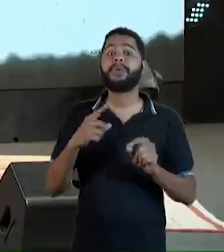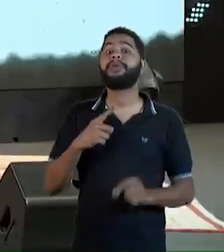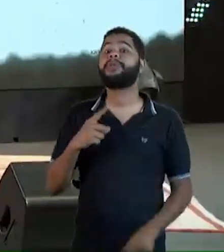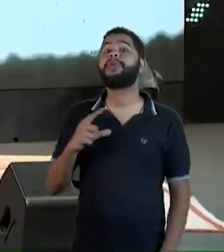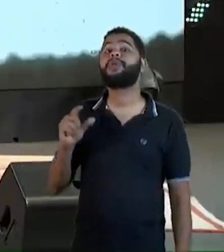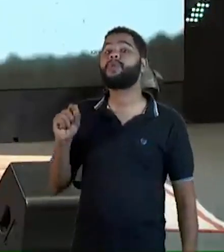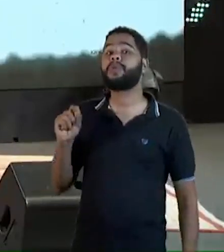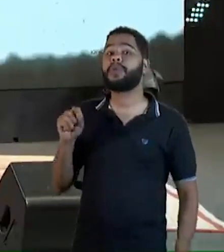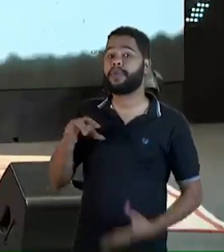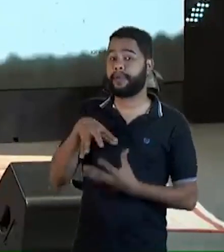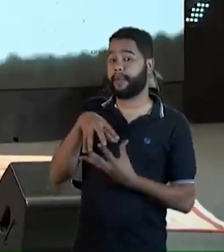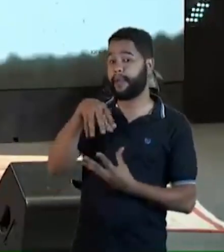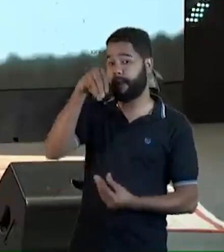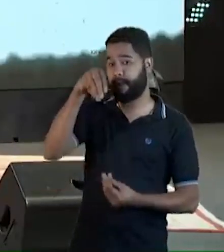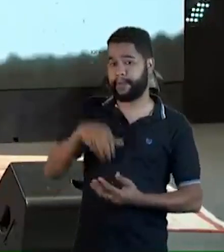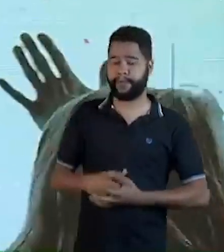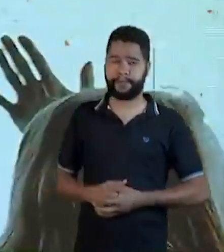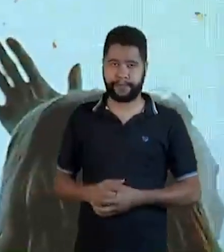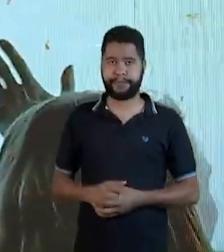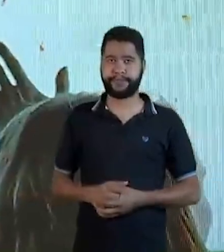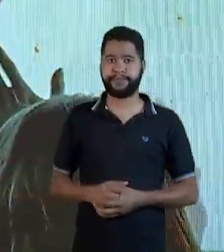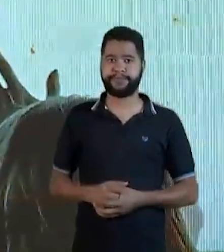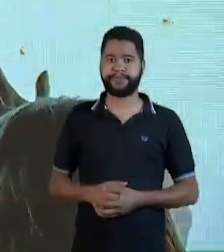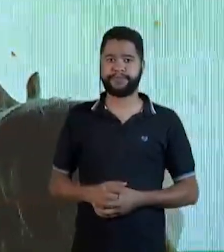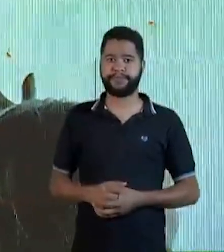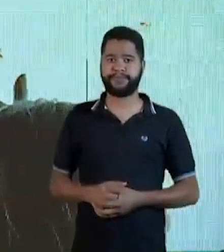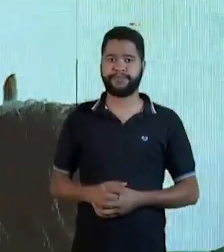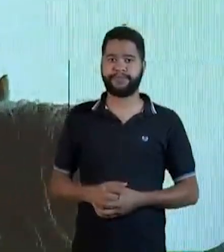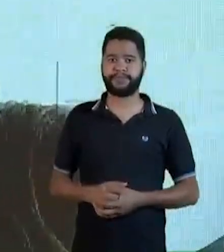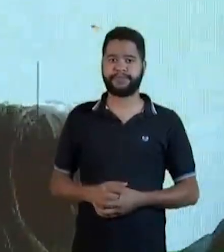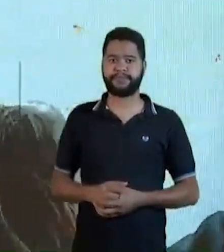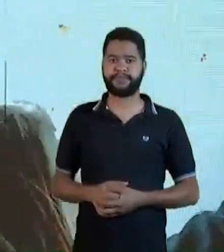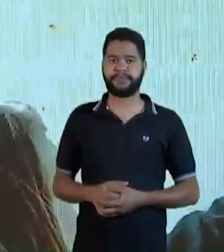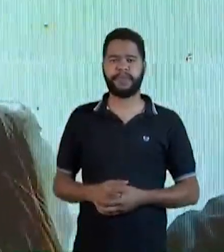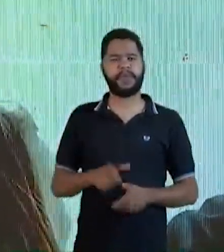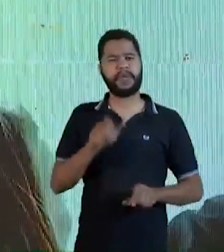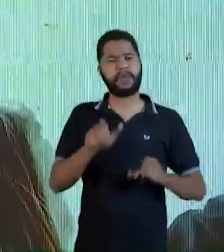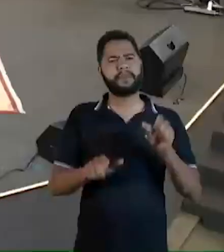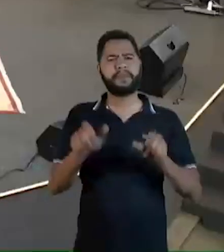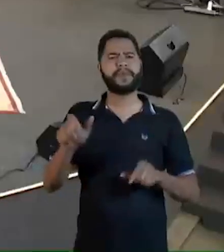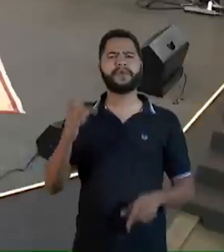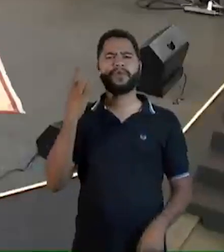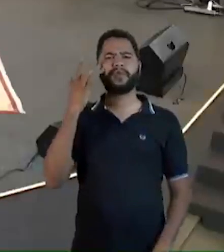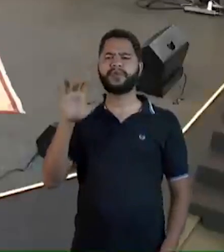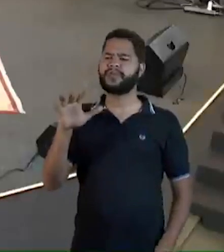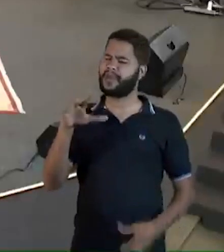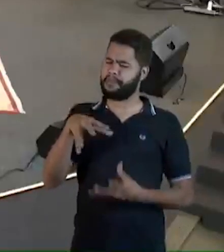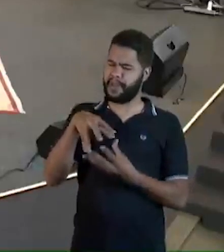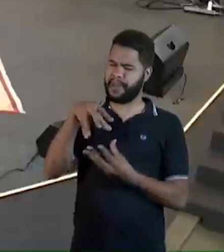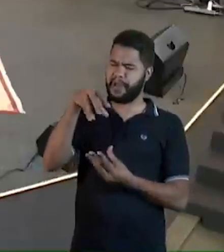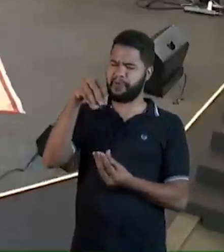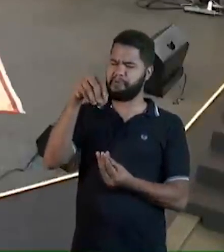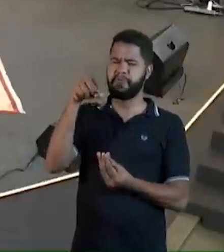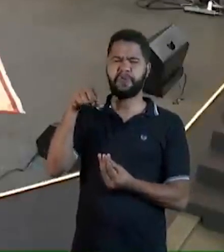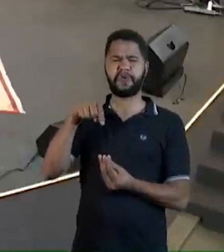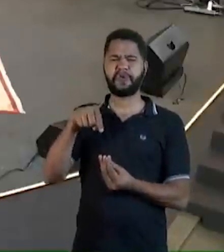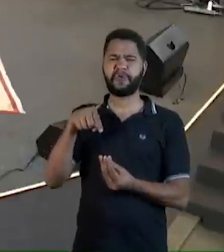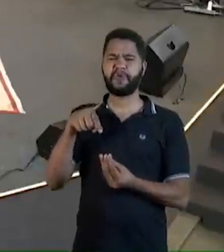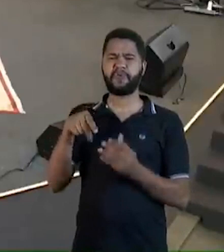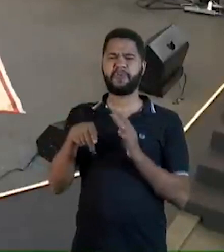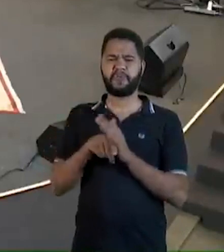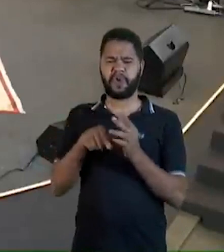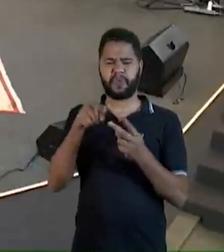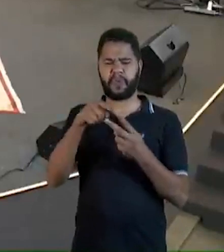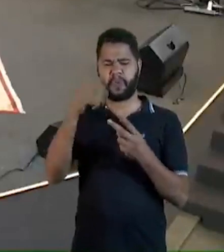envolve a alma É muita gente não sabe o que é muita gente não sabe distinguir